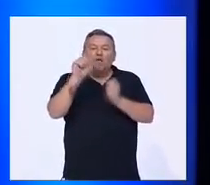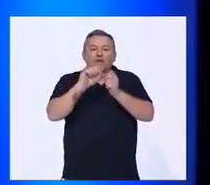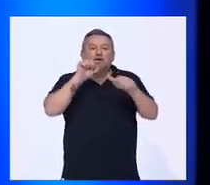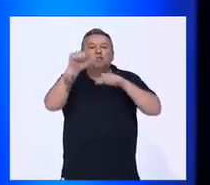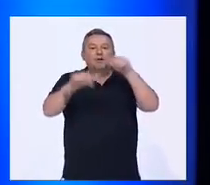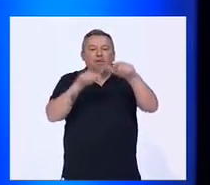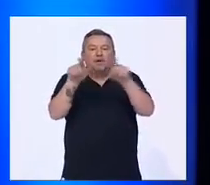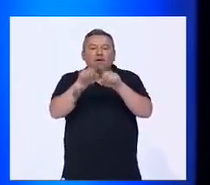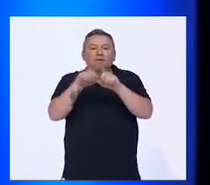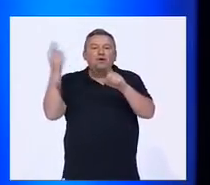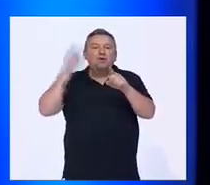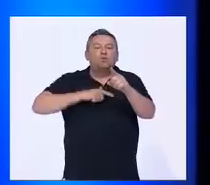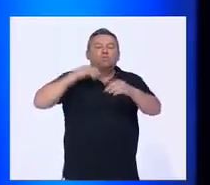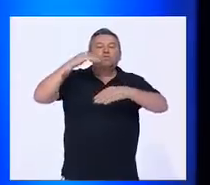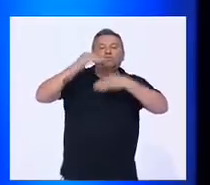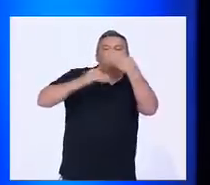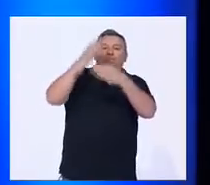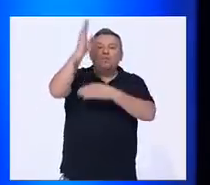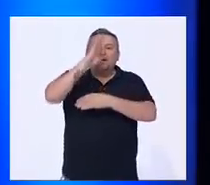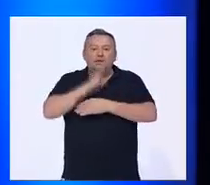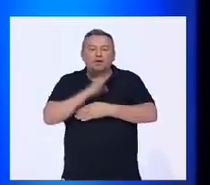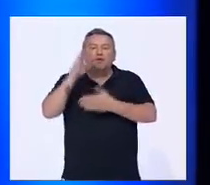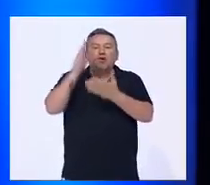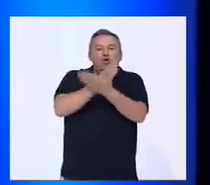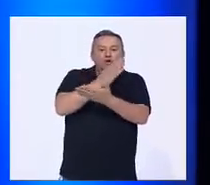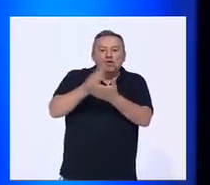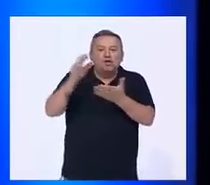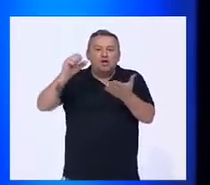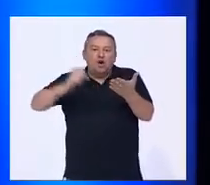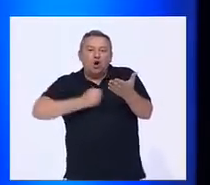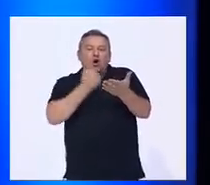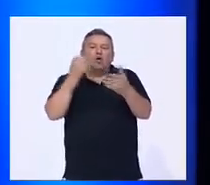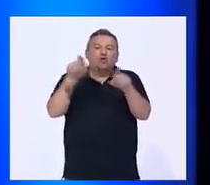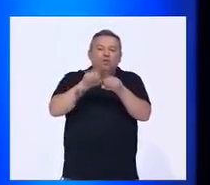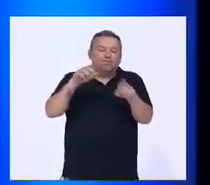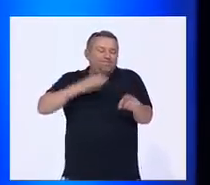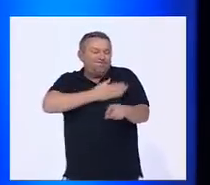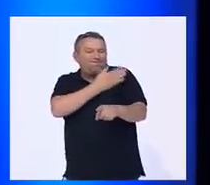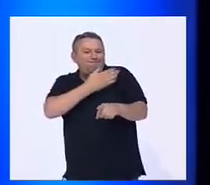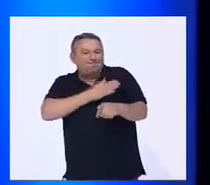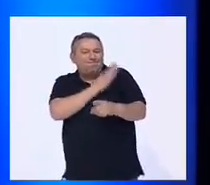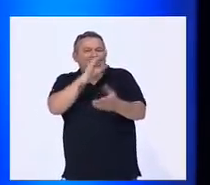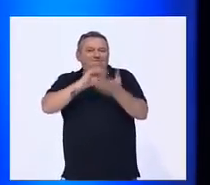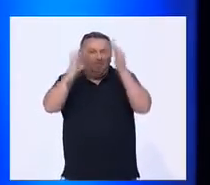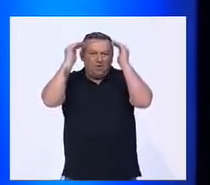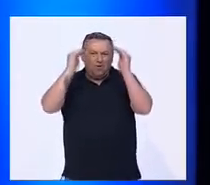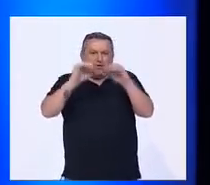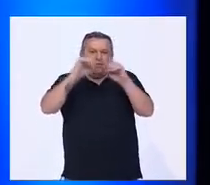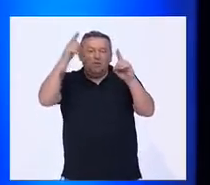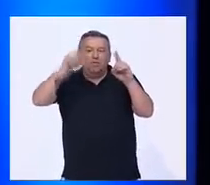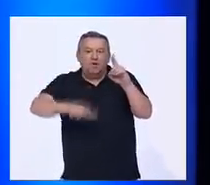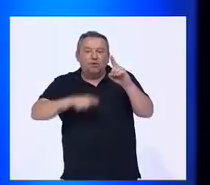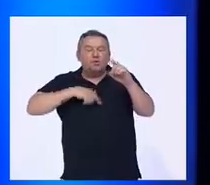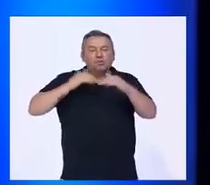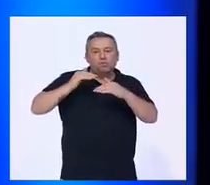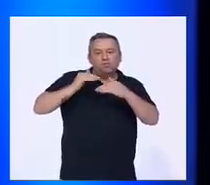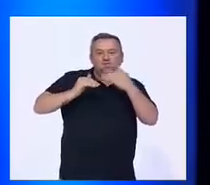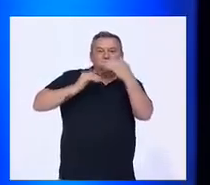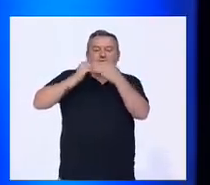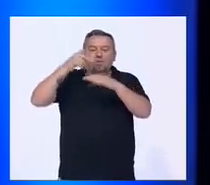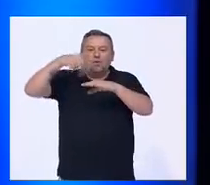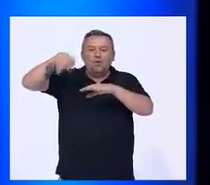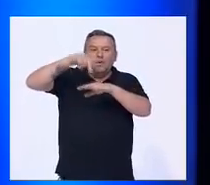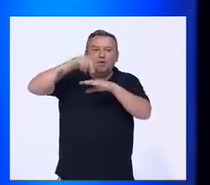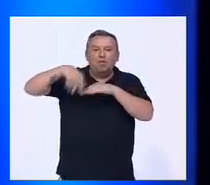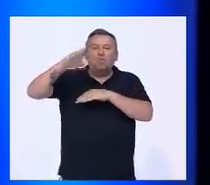para reconstruir o Brasil, dividido pelo ódio, pela intolerância, pelo desrespeito, numa outra construção de um país com